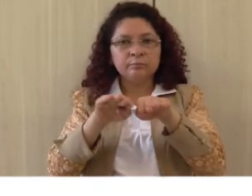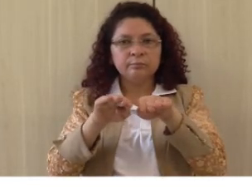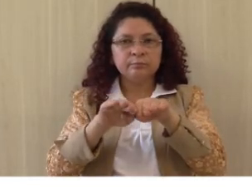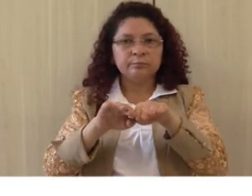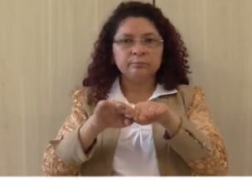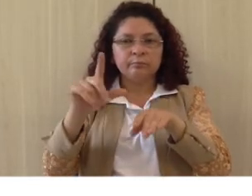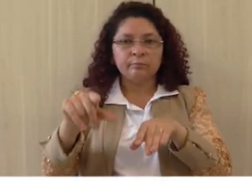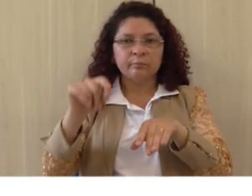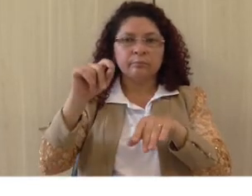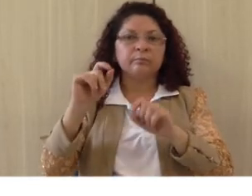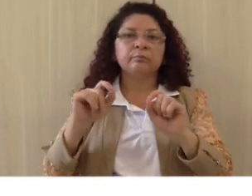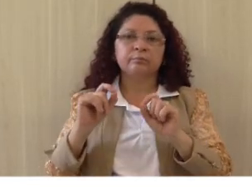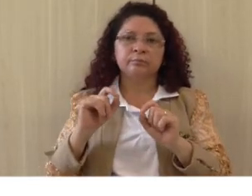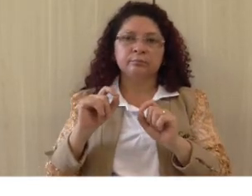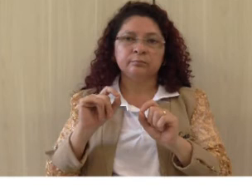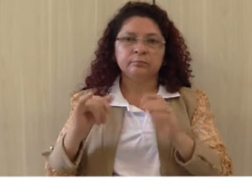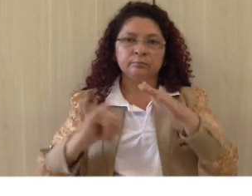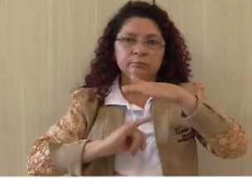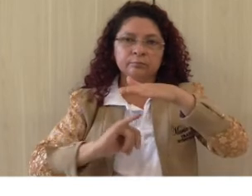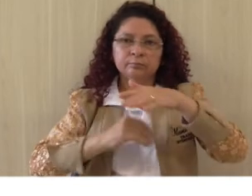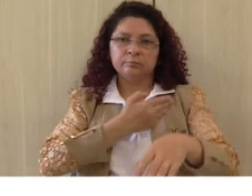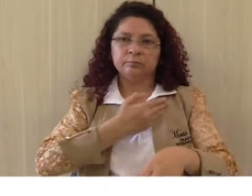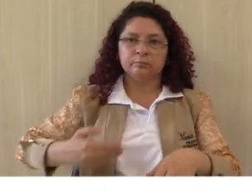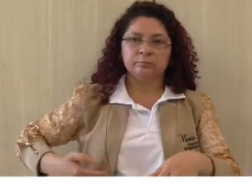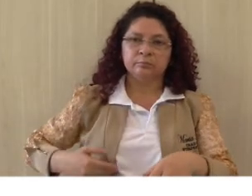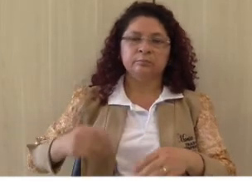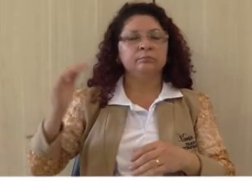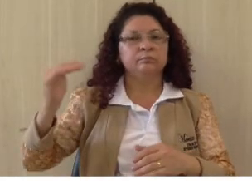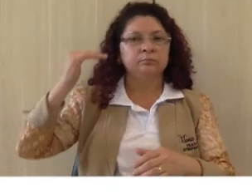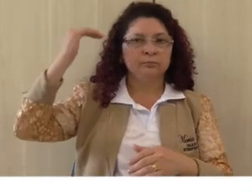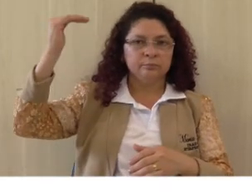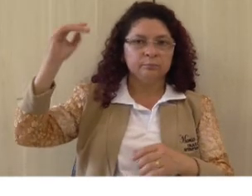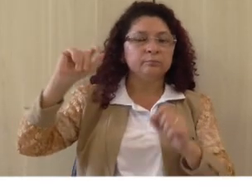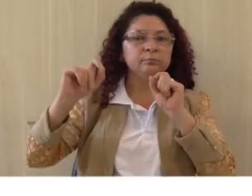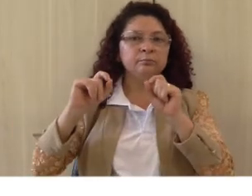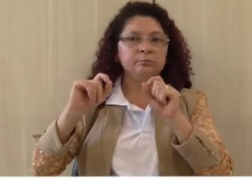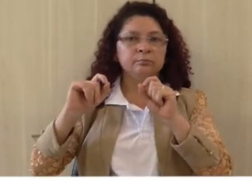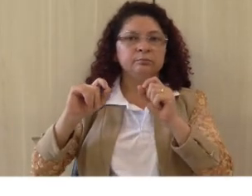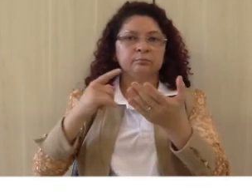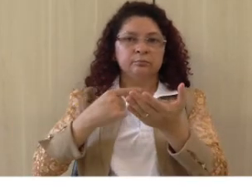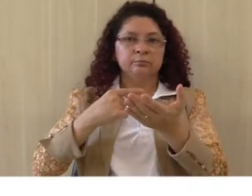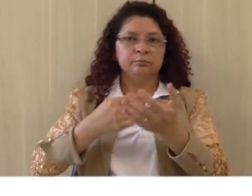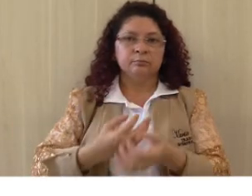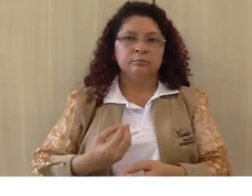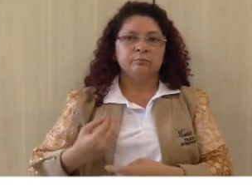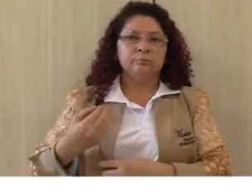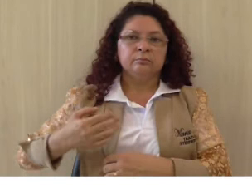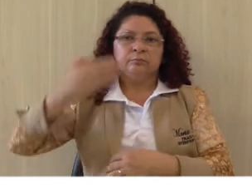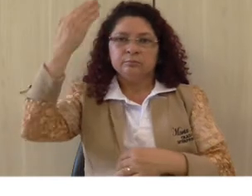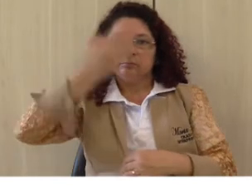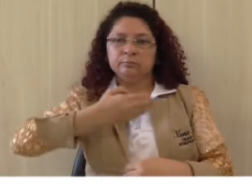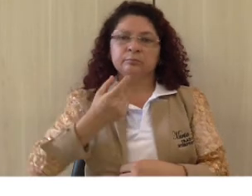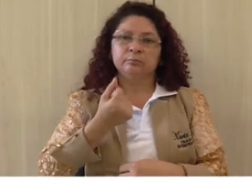processo seletivo, as instituições públicas de ensino superior darão prioridade de matrícula ao candidato que comprove ter